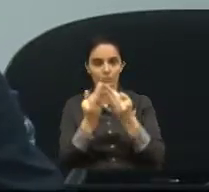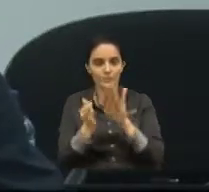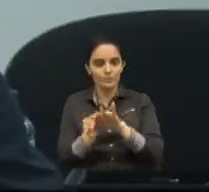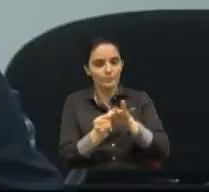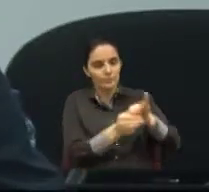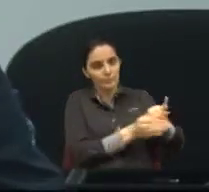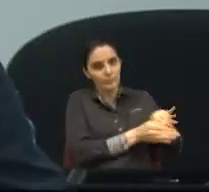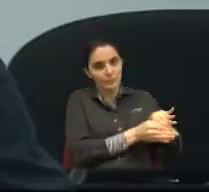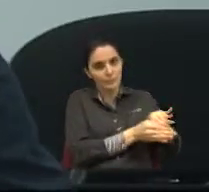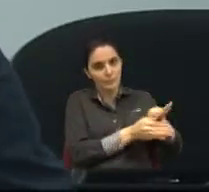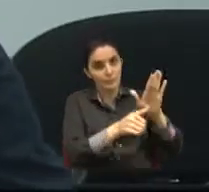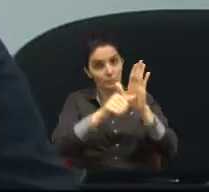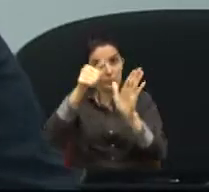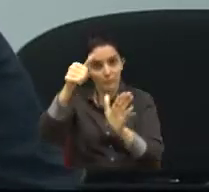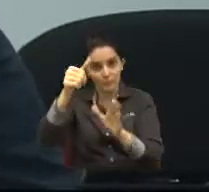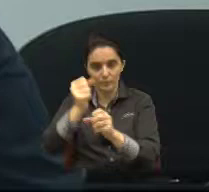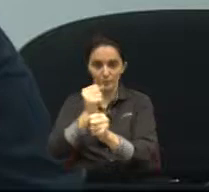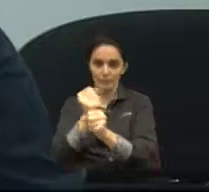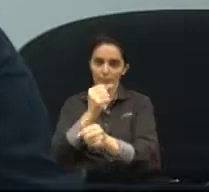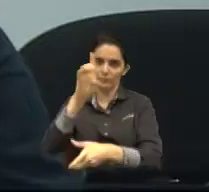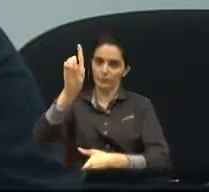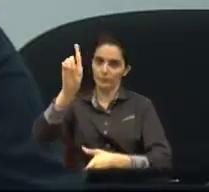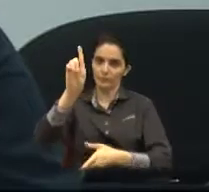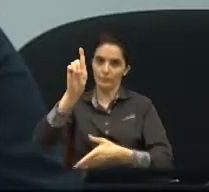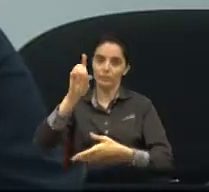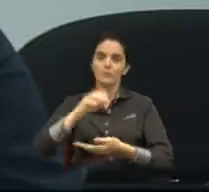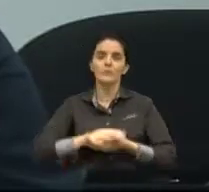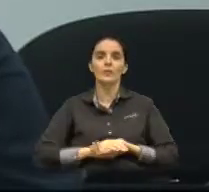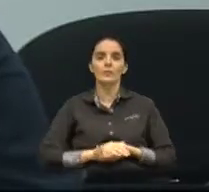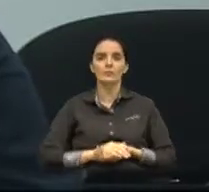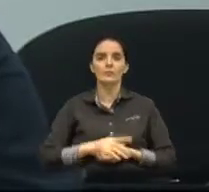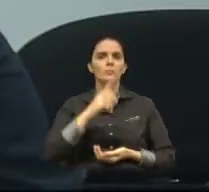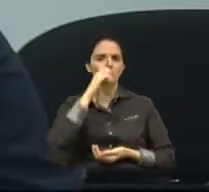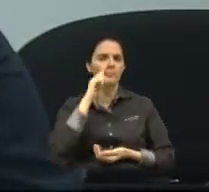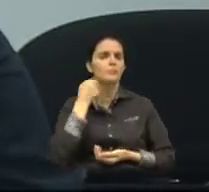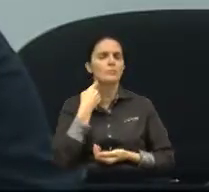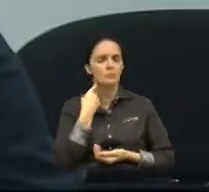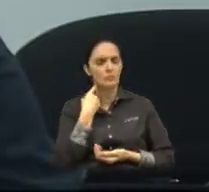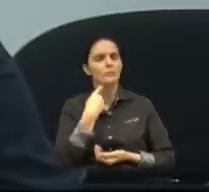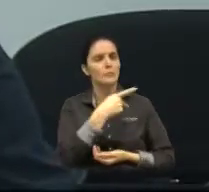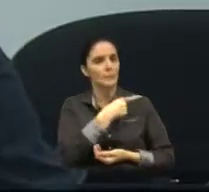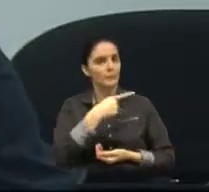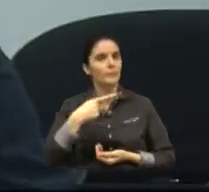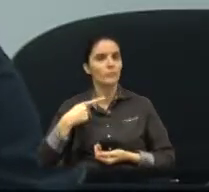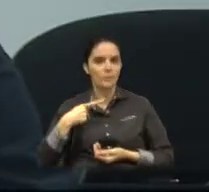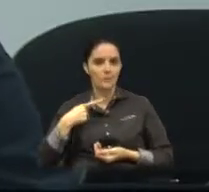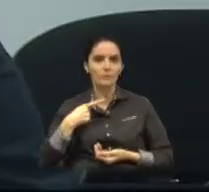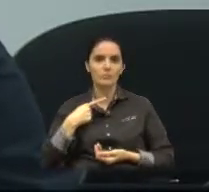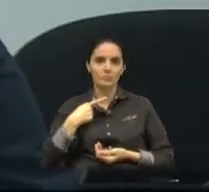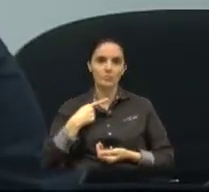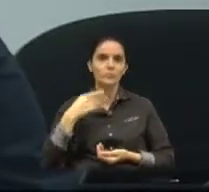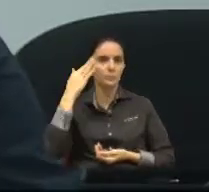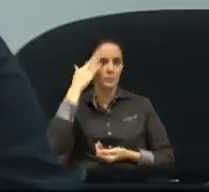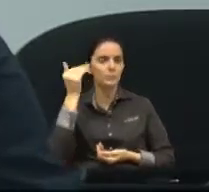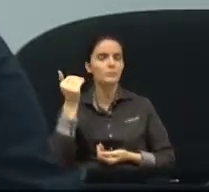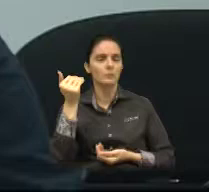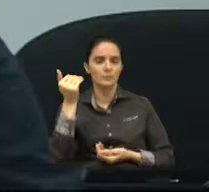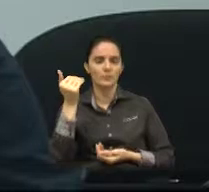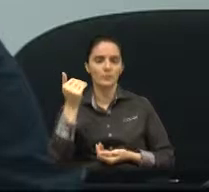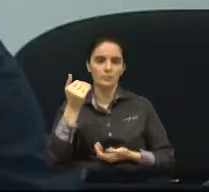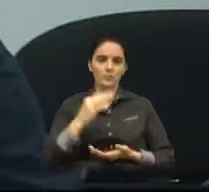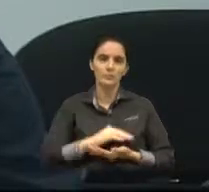em favor do evangelho. O pastor Newton é um pastor que está na ativa e pode corroborar com o que eu